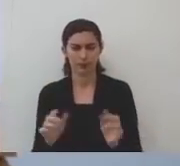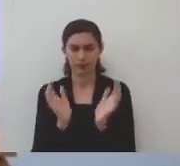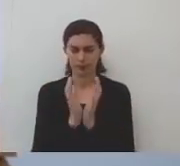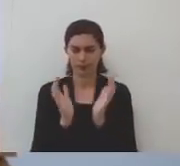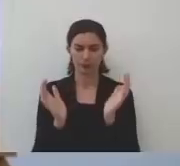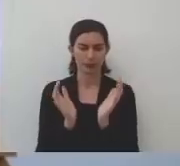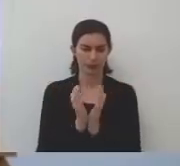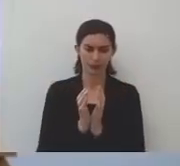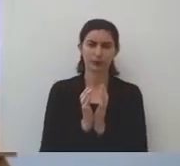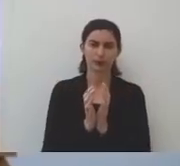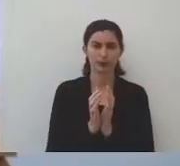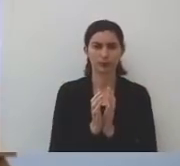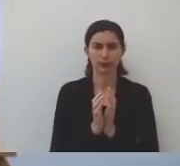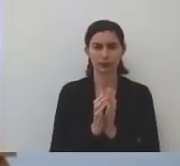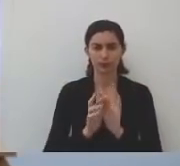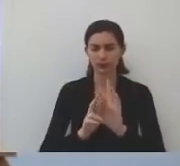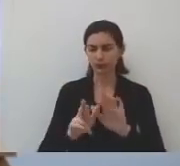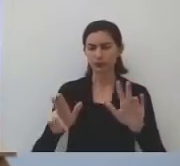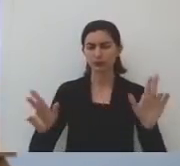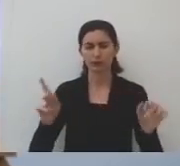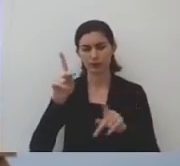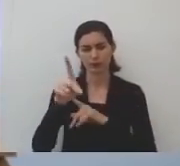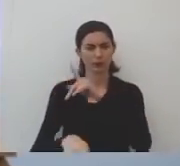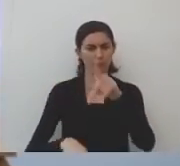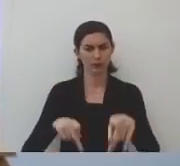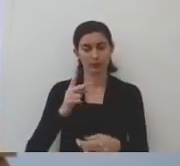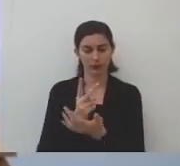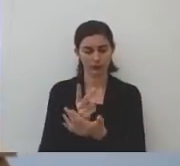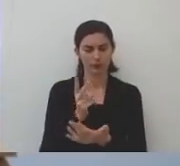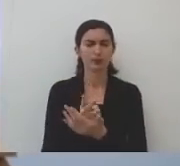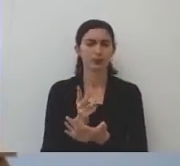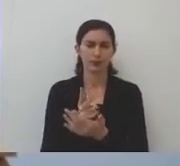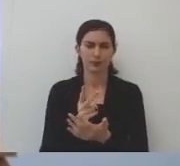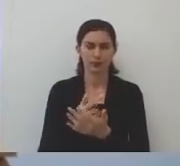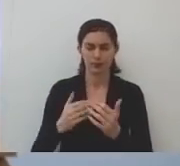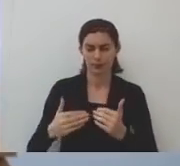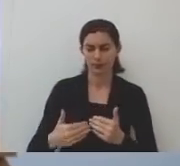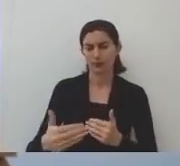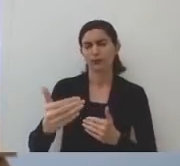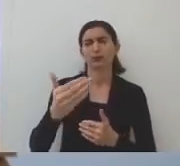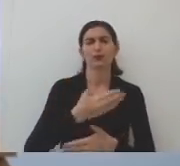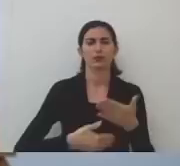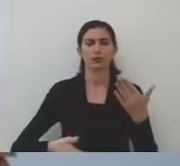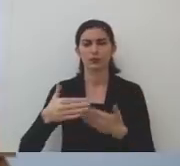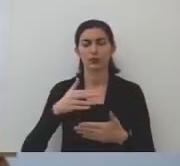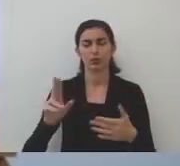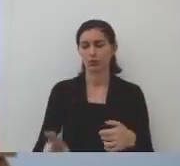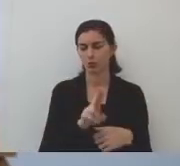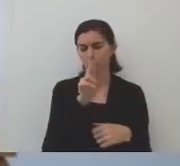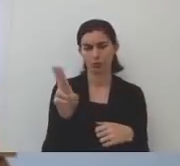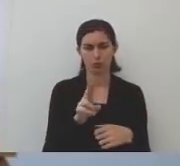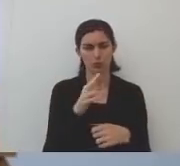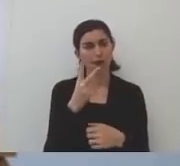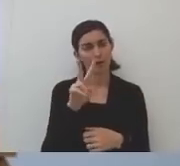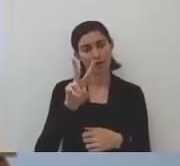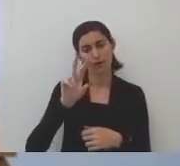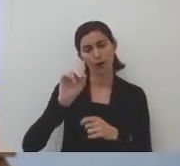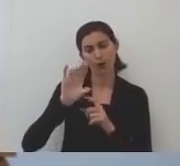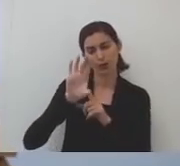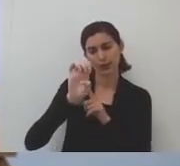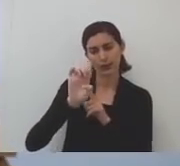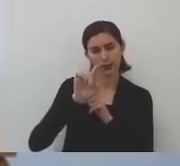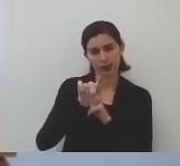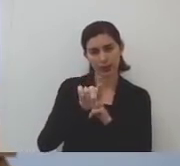grupo, né, composto por diferentes pessoas e sempre que a gente vai interagir com eles, a gente utiliza você. Não é